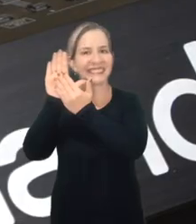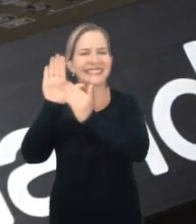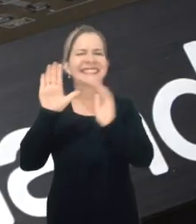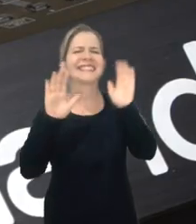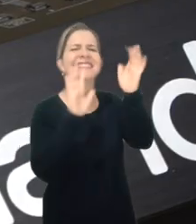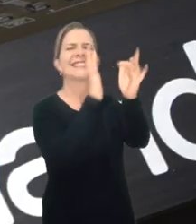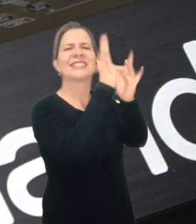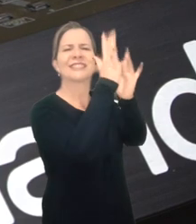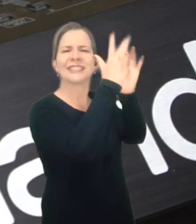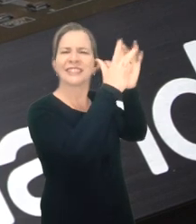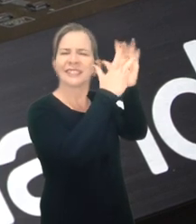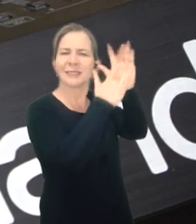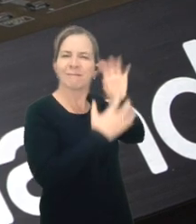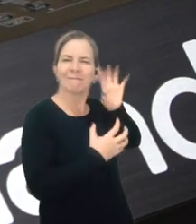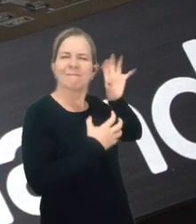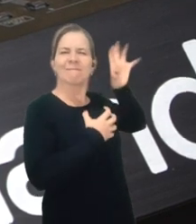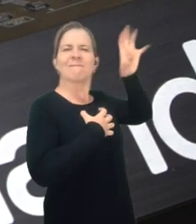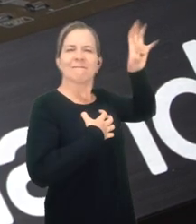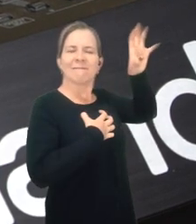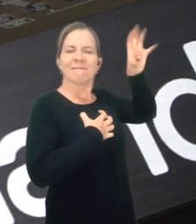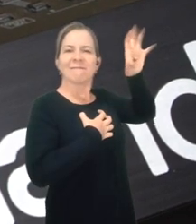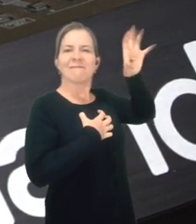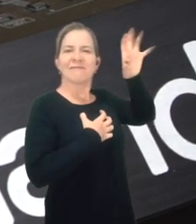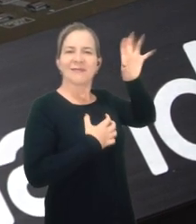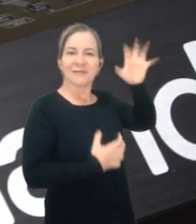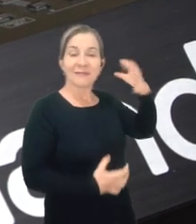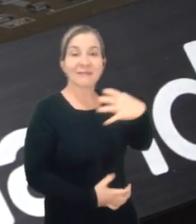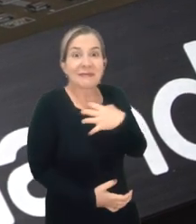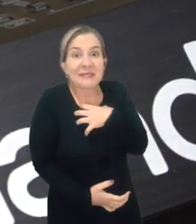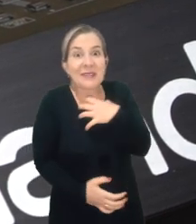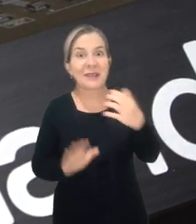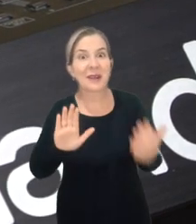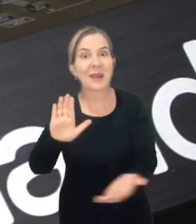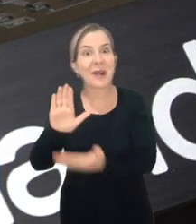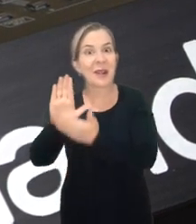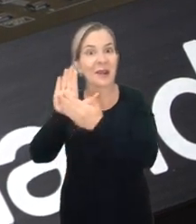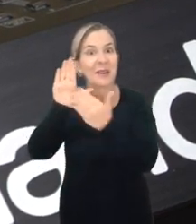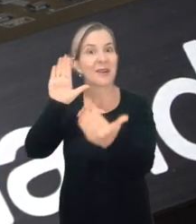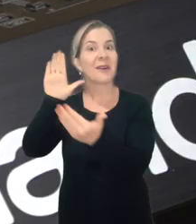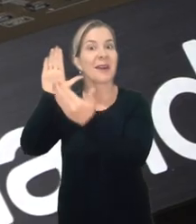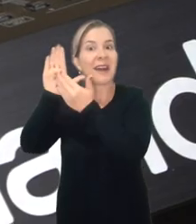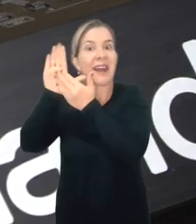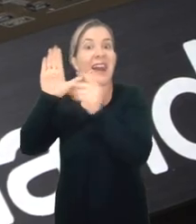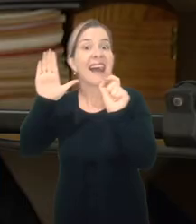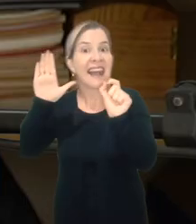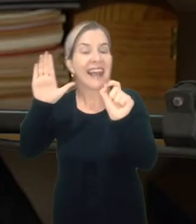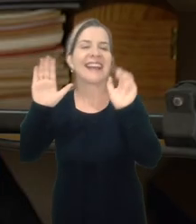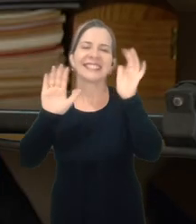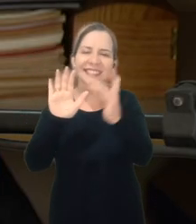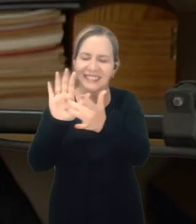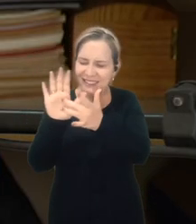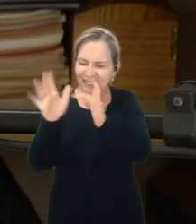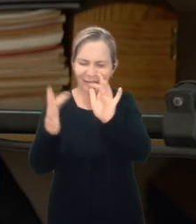inspira o meu louvor, nome que inspira o meu louvor, é